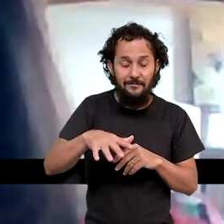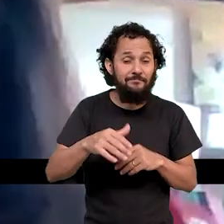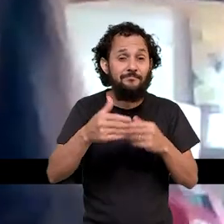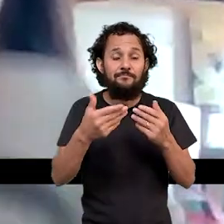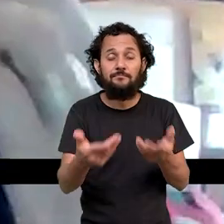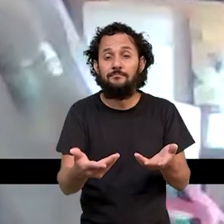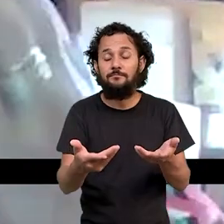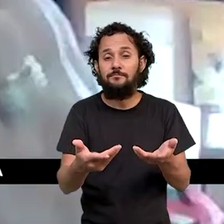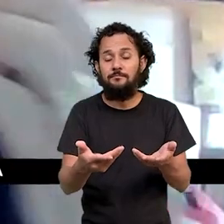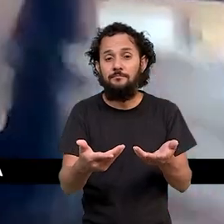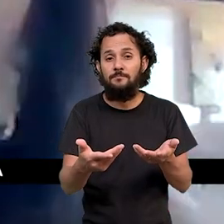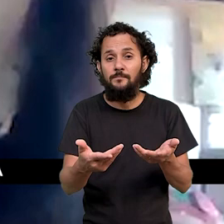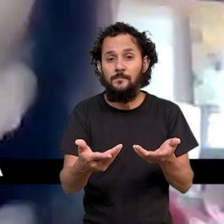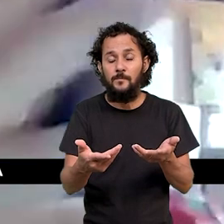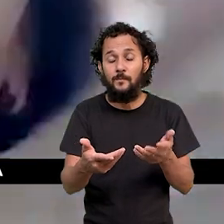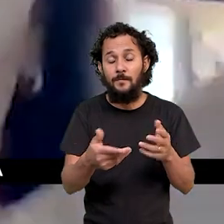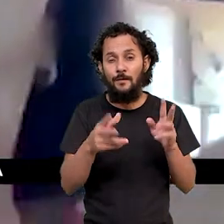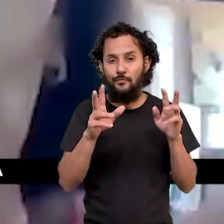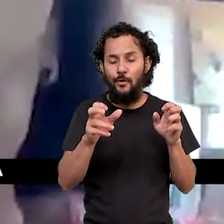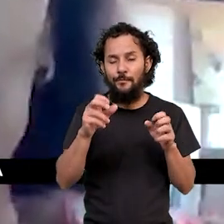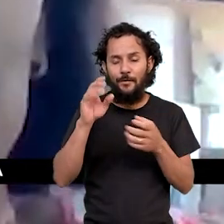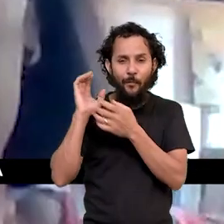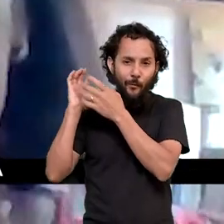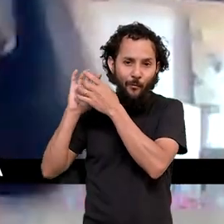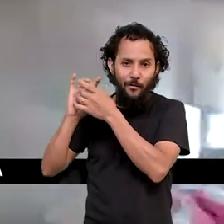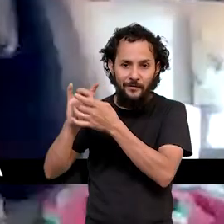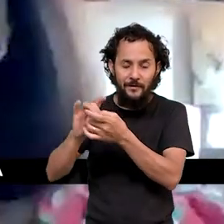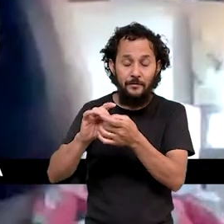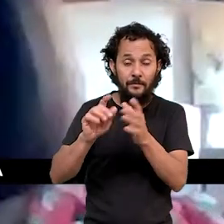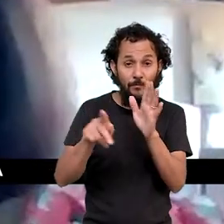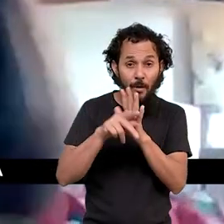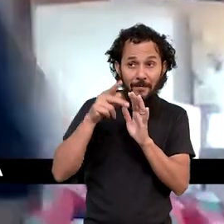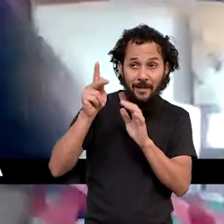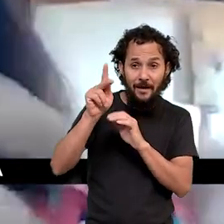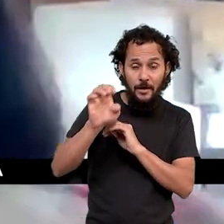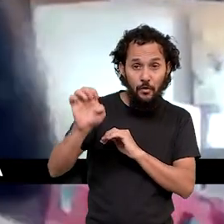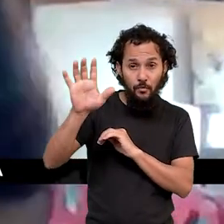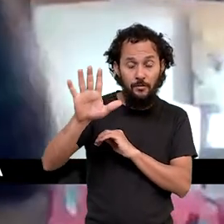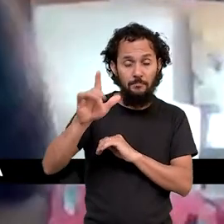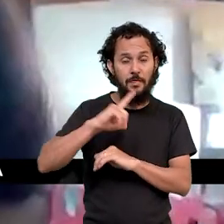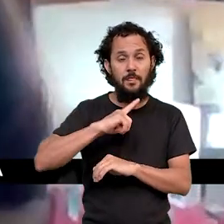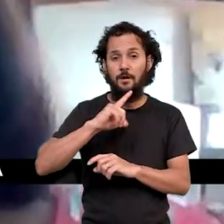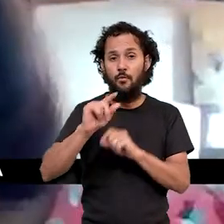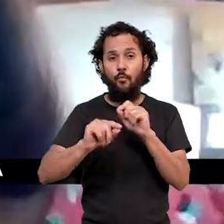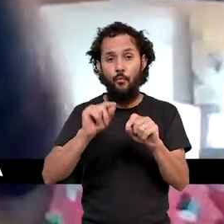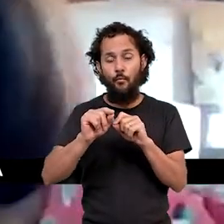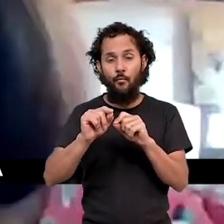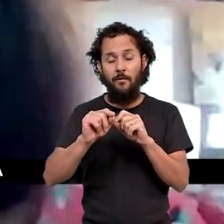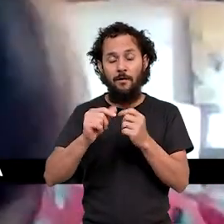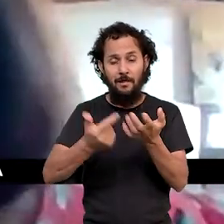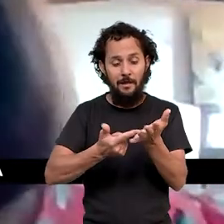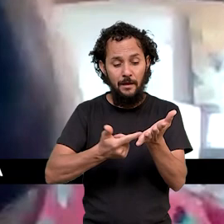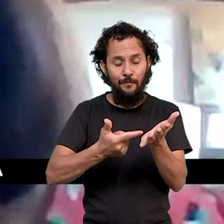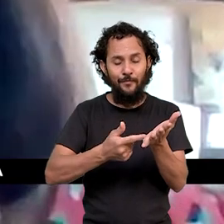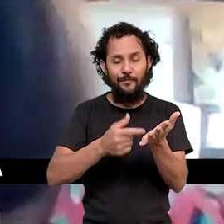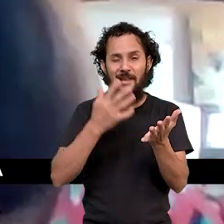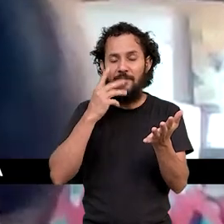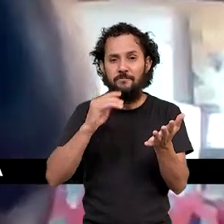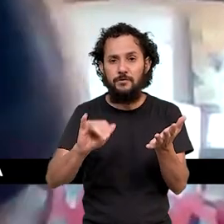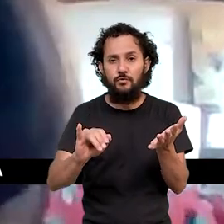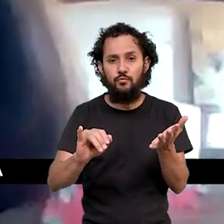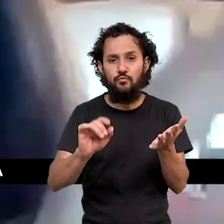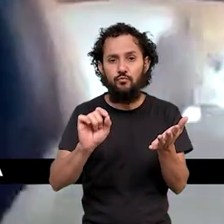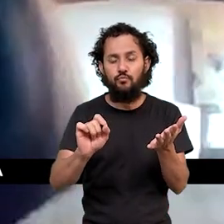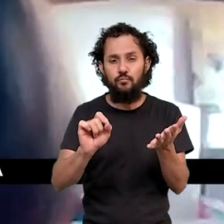universo, e aí, no contexto europeu, nós temos aí uma literatura infantil que